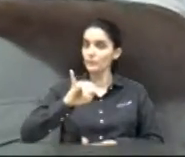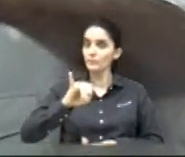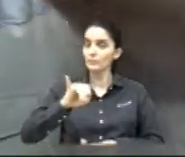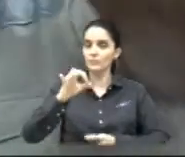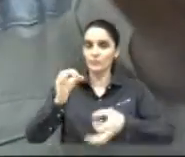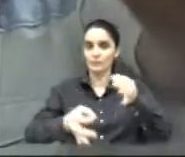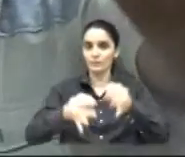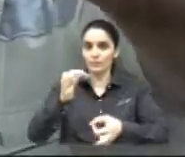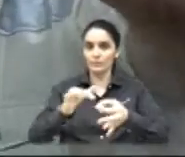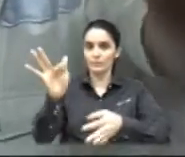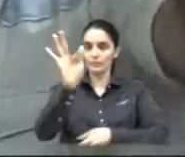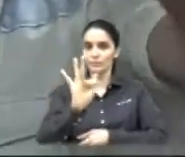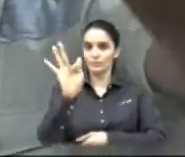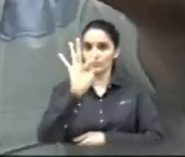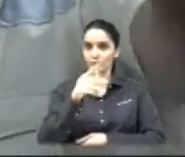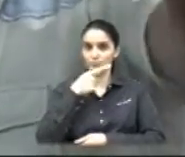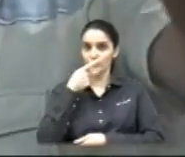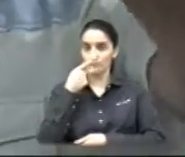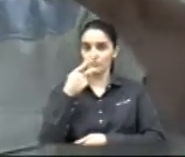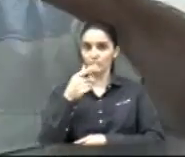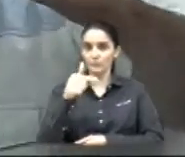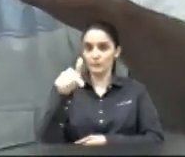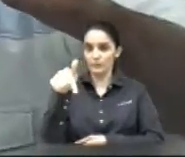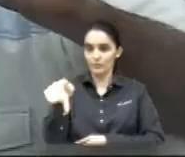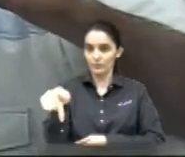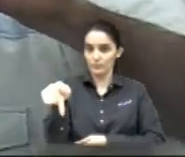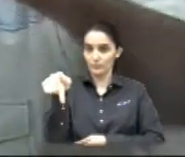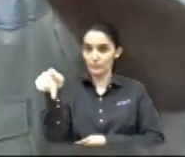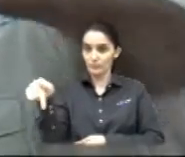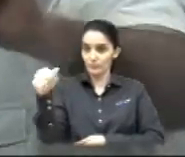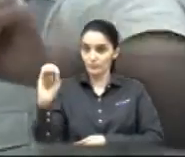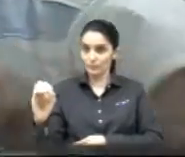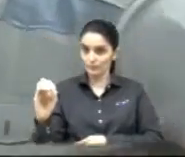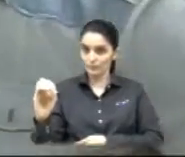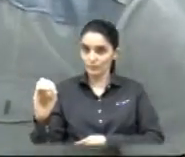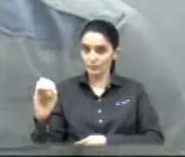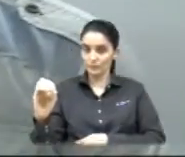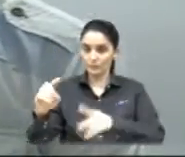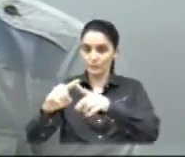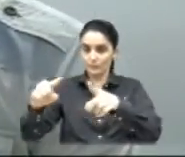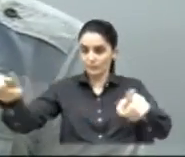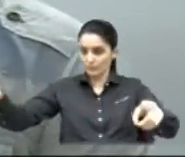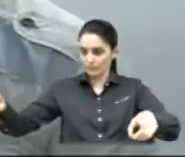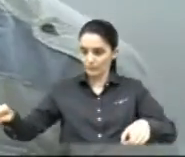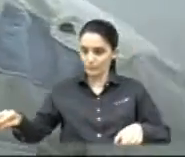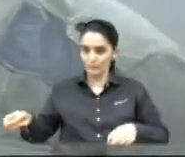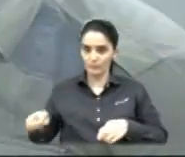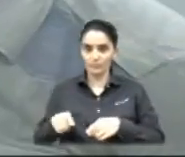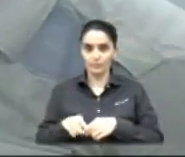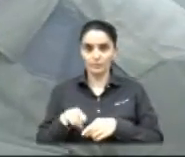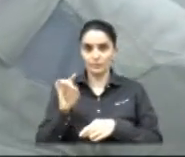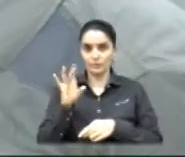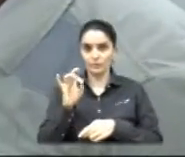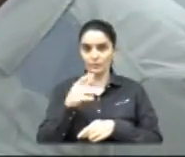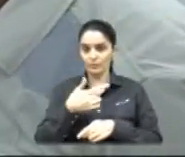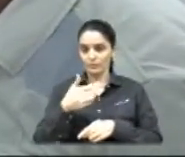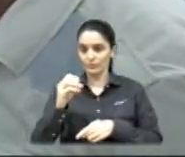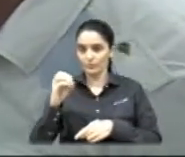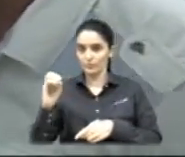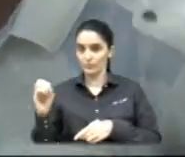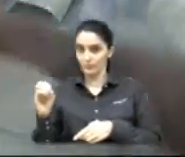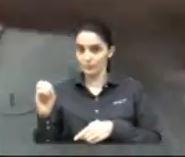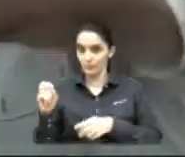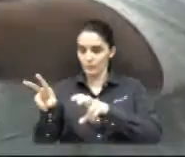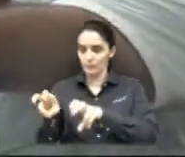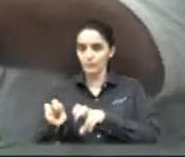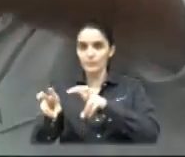decidir que os 770 hectares, dos quais apenas 200 devem ser destinados para a reforma